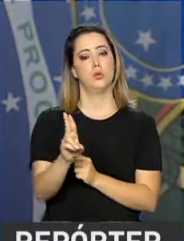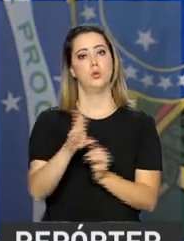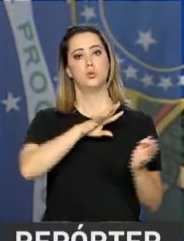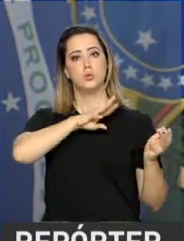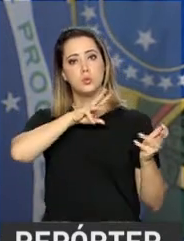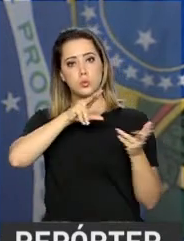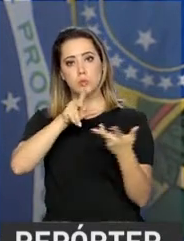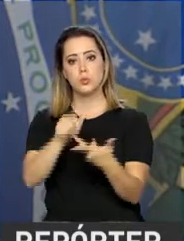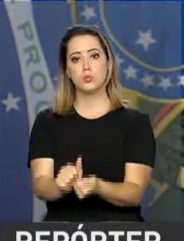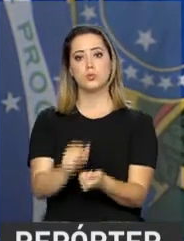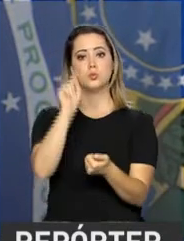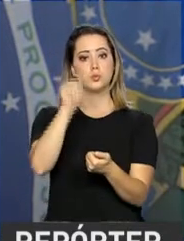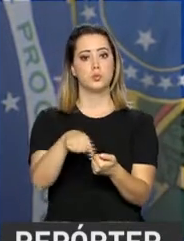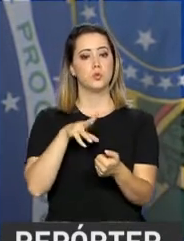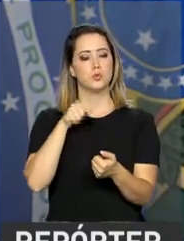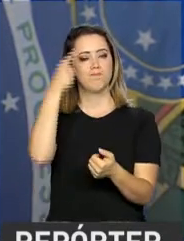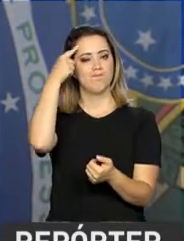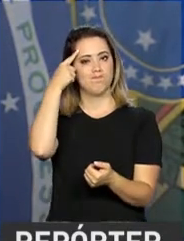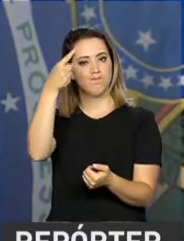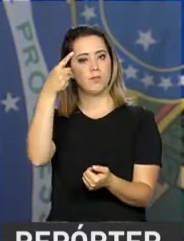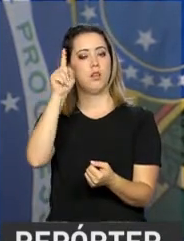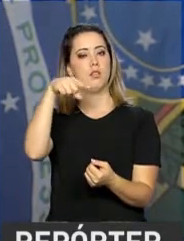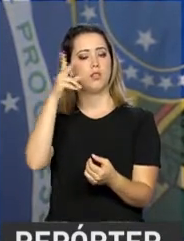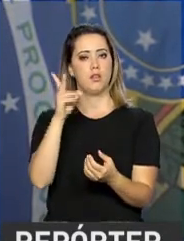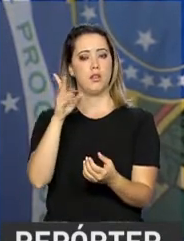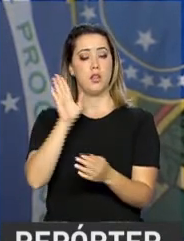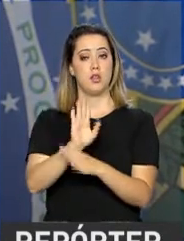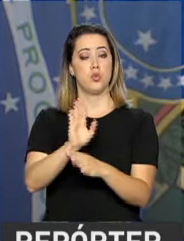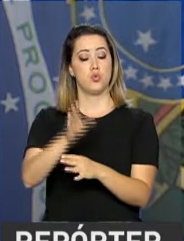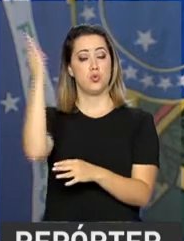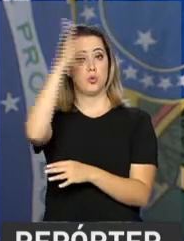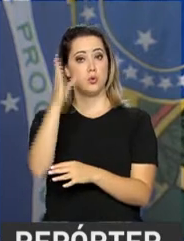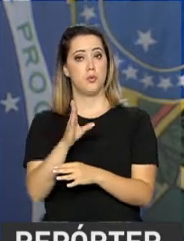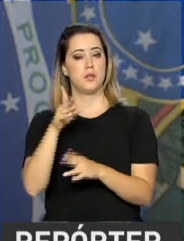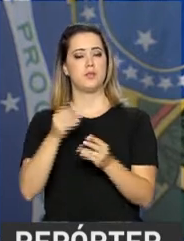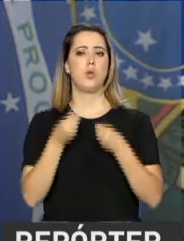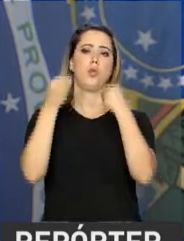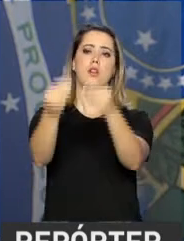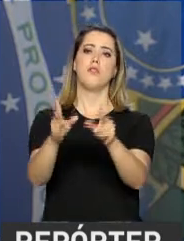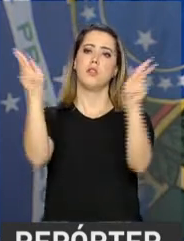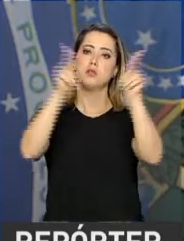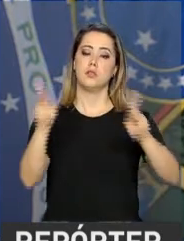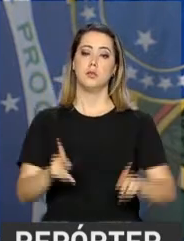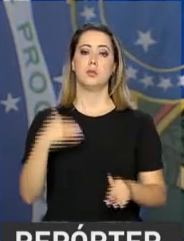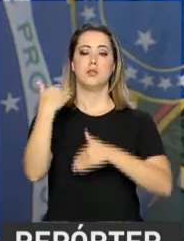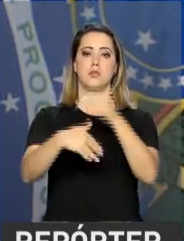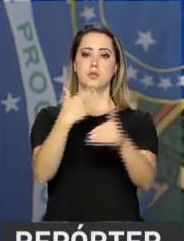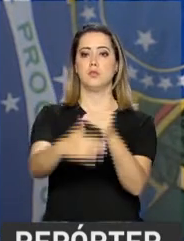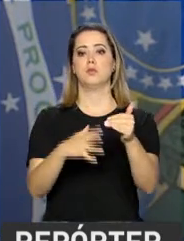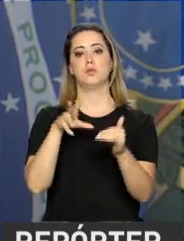trata-se de dimensão concreta da contribuição do brasil para a paz e desenvolvimento